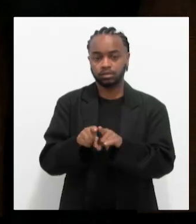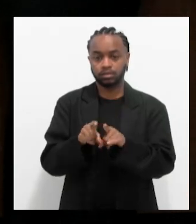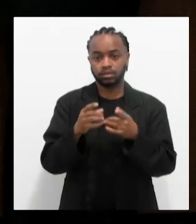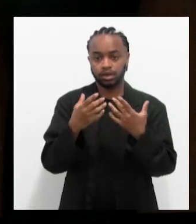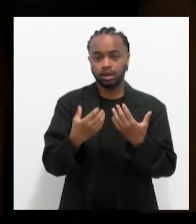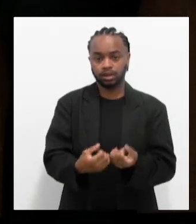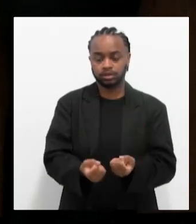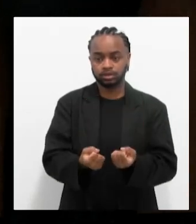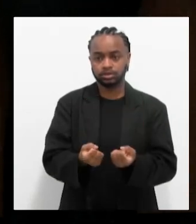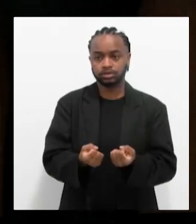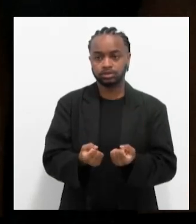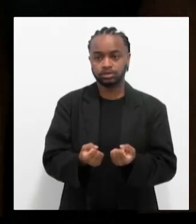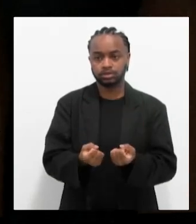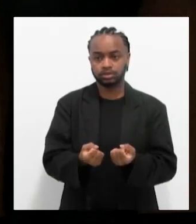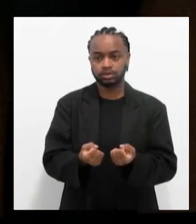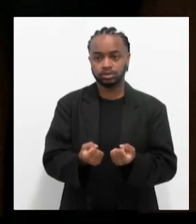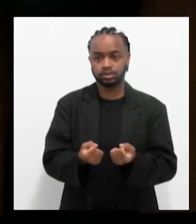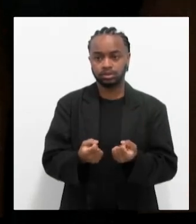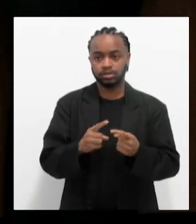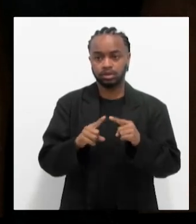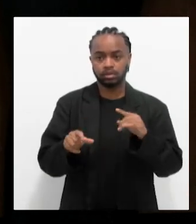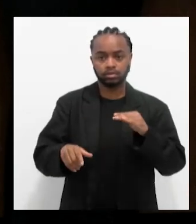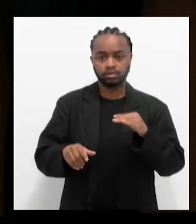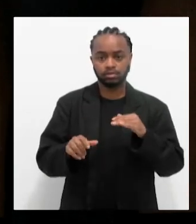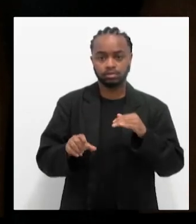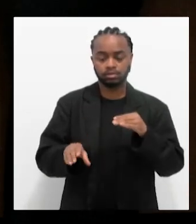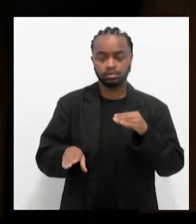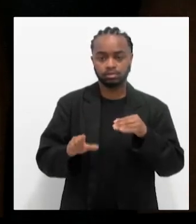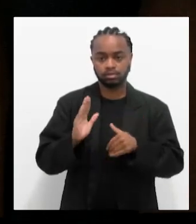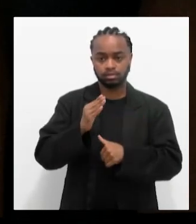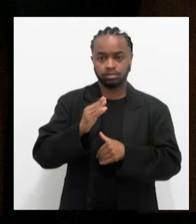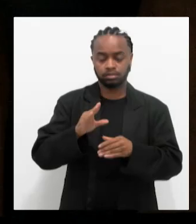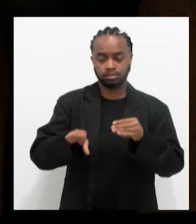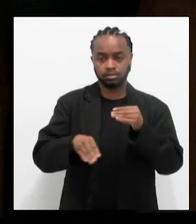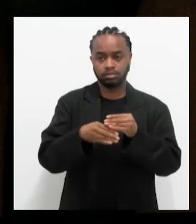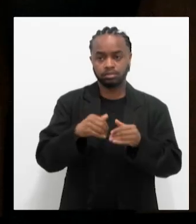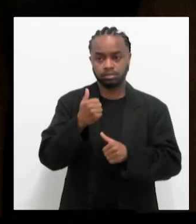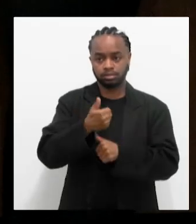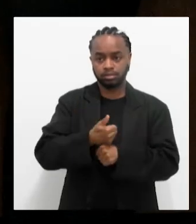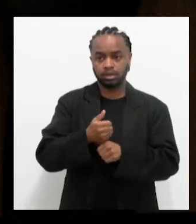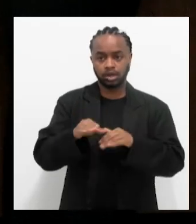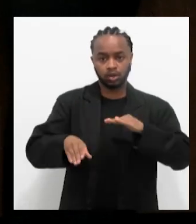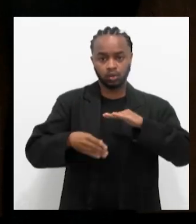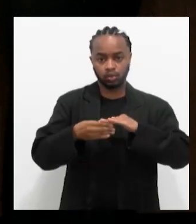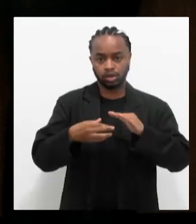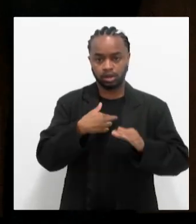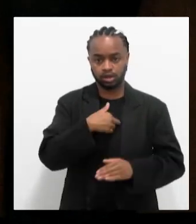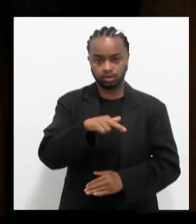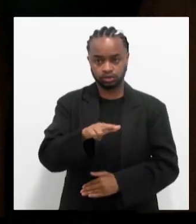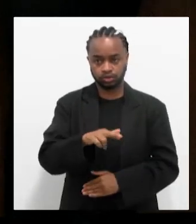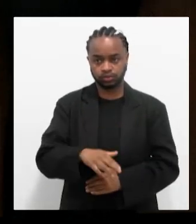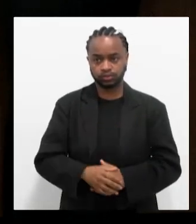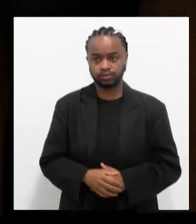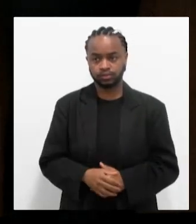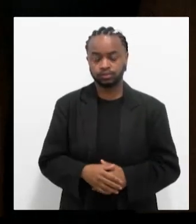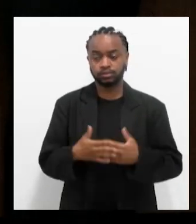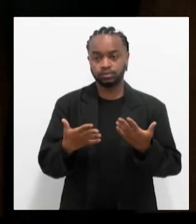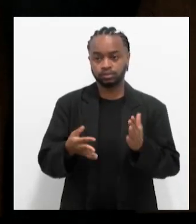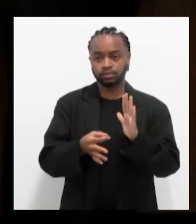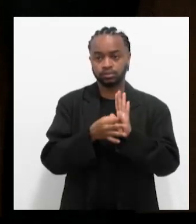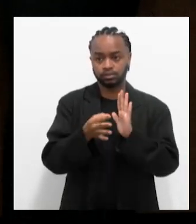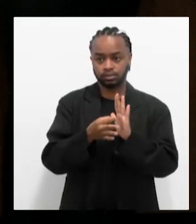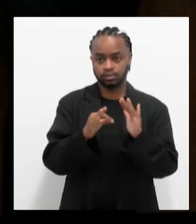aceitar com subemenda a emenda do PSOL só para incluir as religiões. Então, o parecer